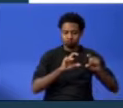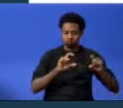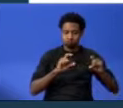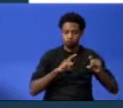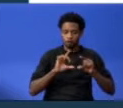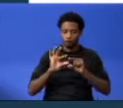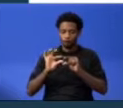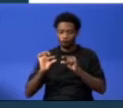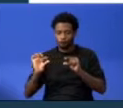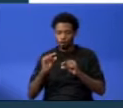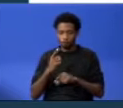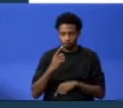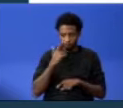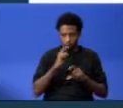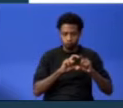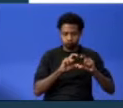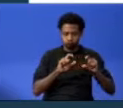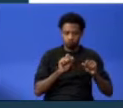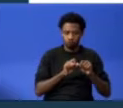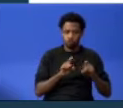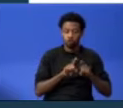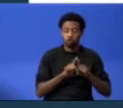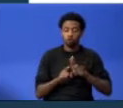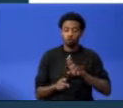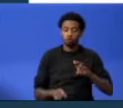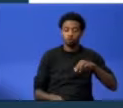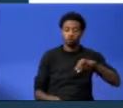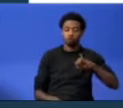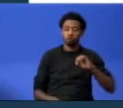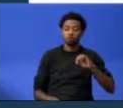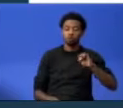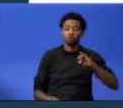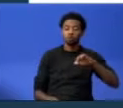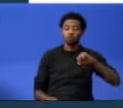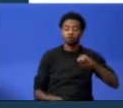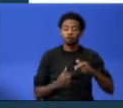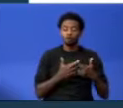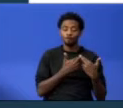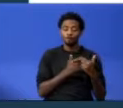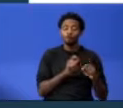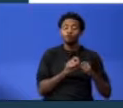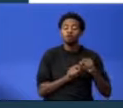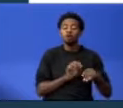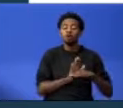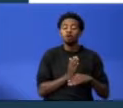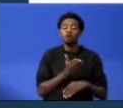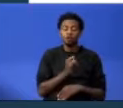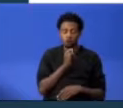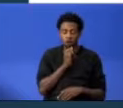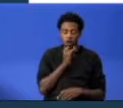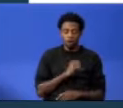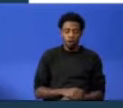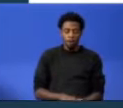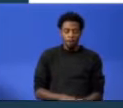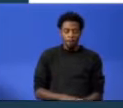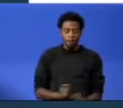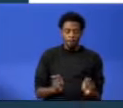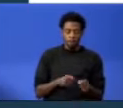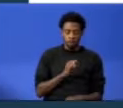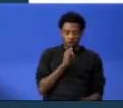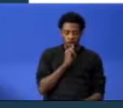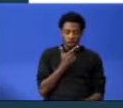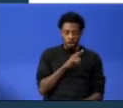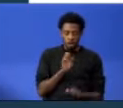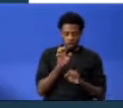eles são formados pela proteína miosina. Qual que é a função dessa proteína? É uma proteína que ela faz com que